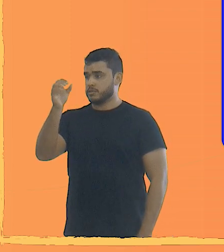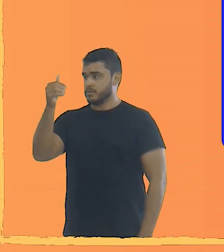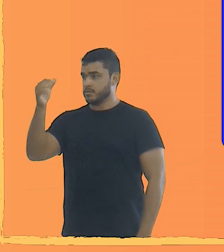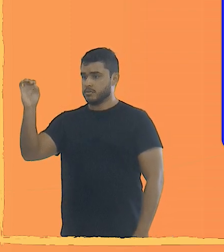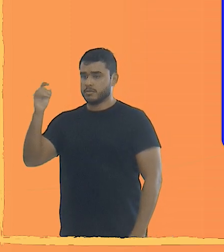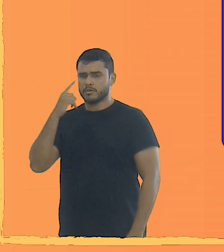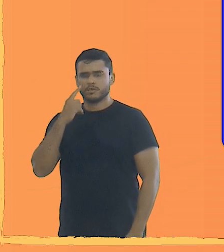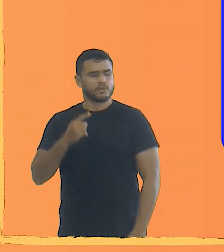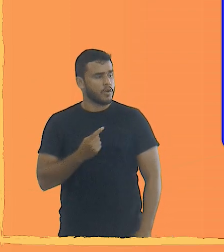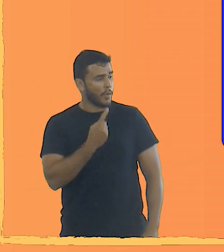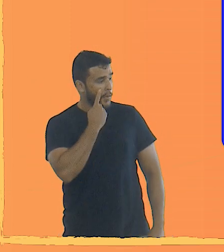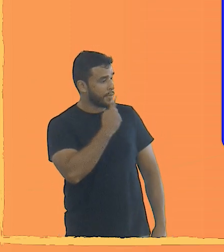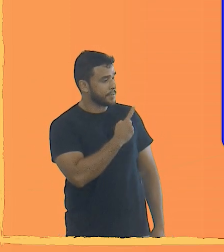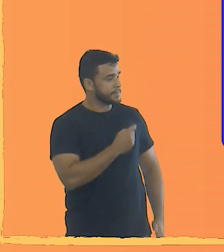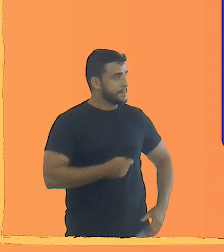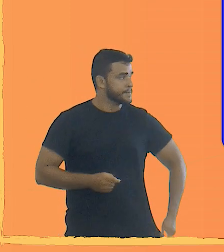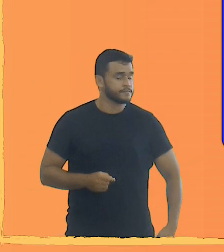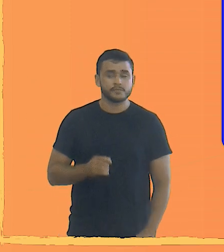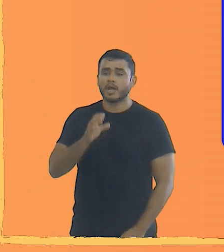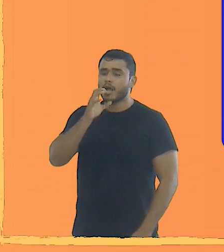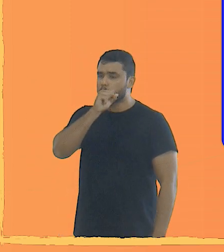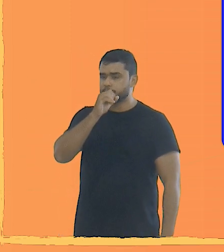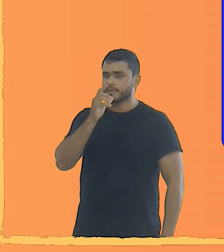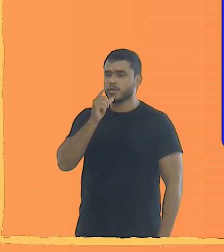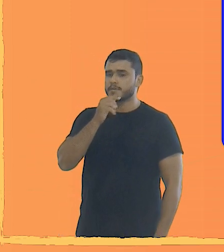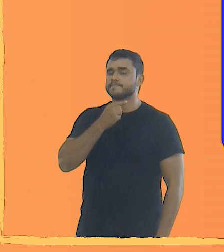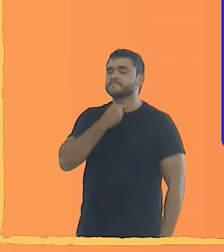tá? Só uma aguinha, pessoal.